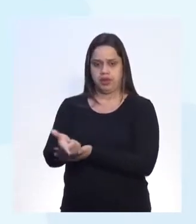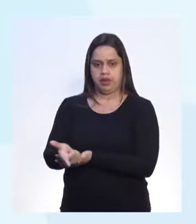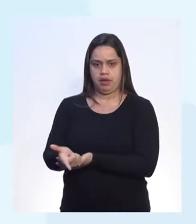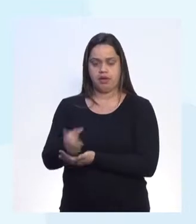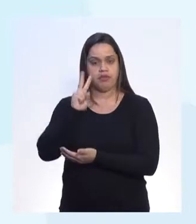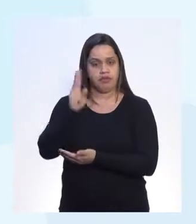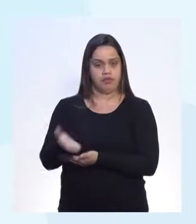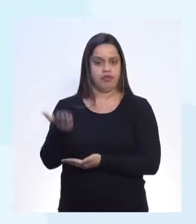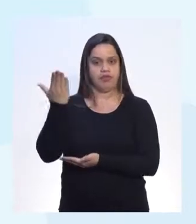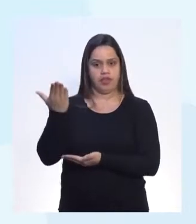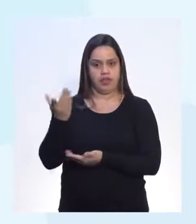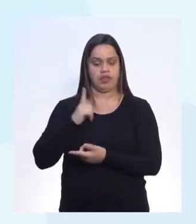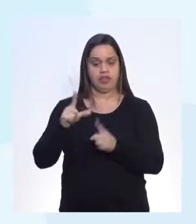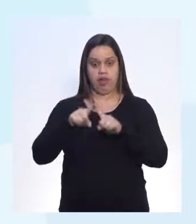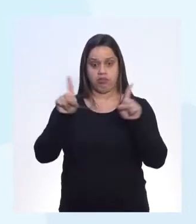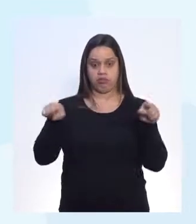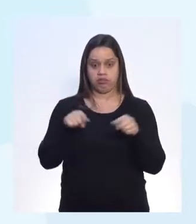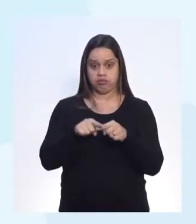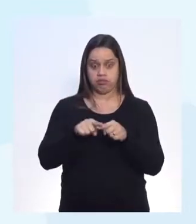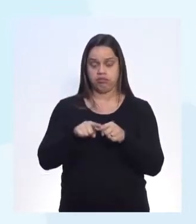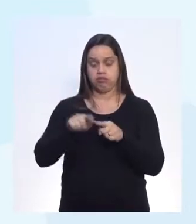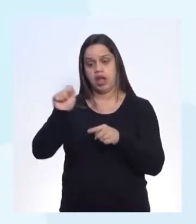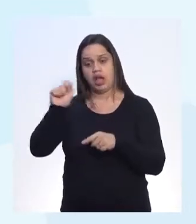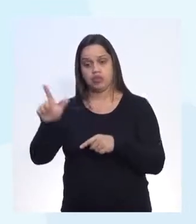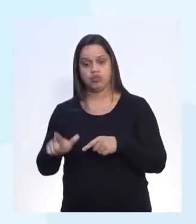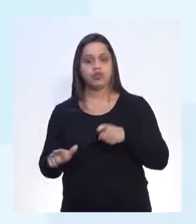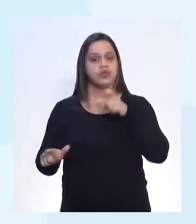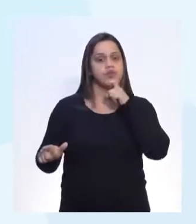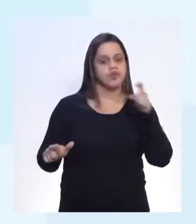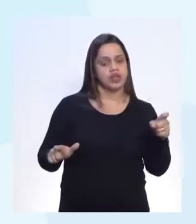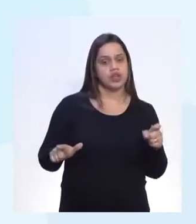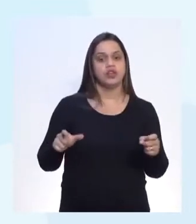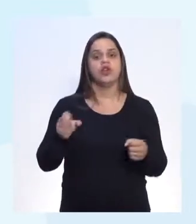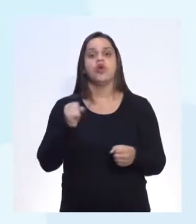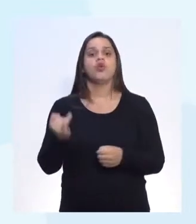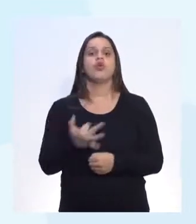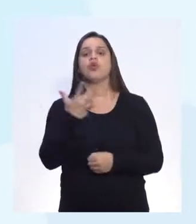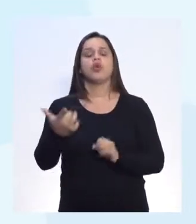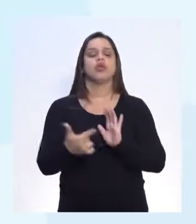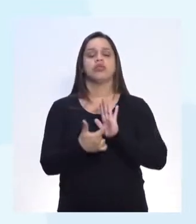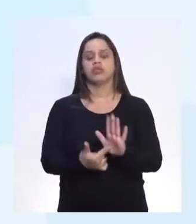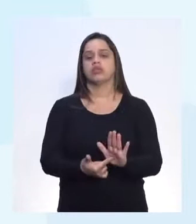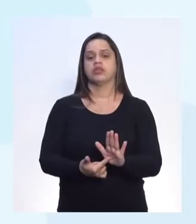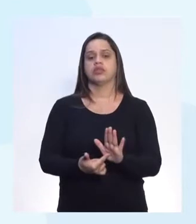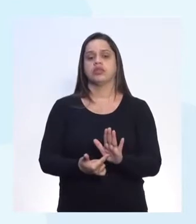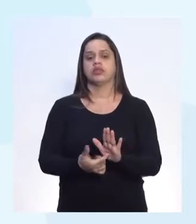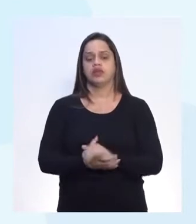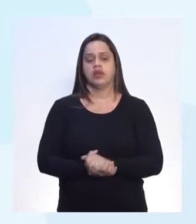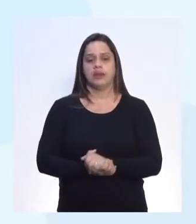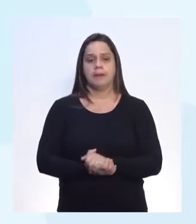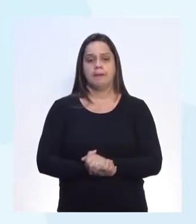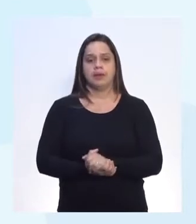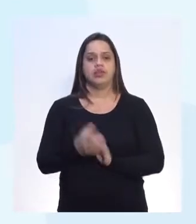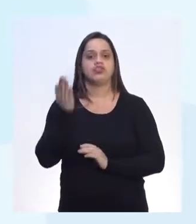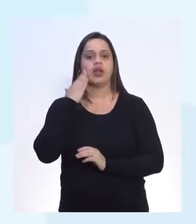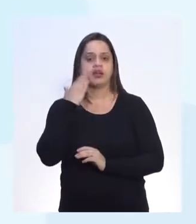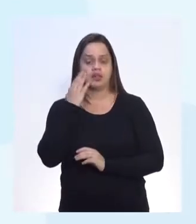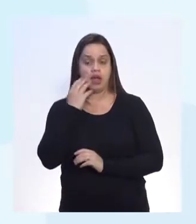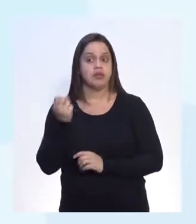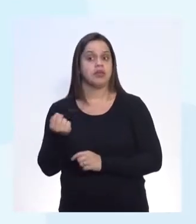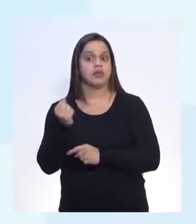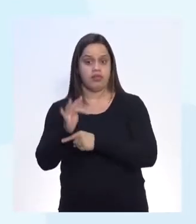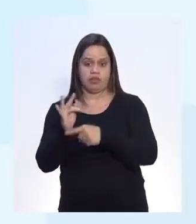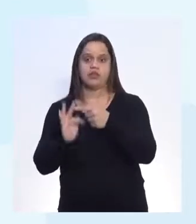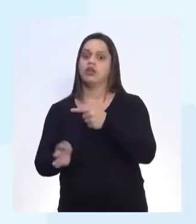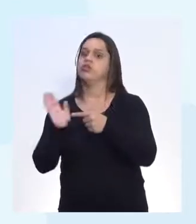a representação do quanto o Cláudio assentou de piso ali. Ó, tudo bem? Veja, a gente já sabe a parte